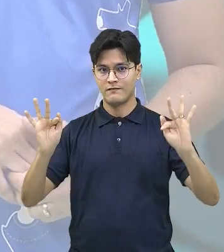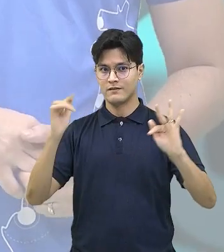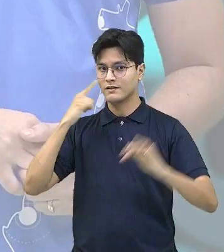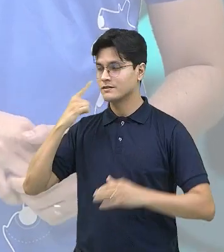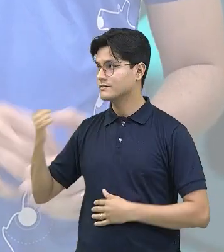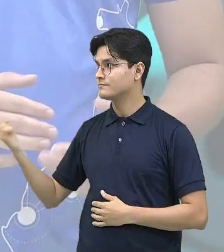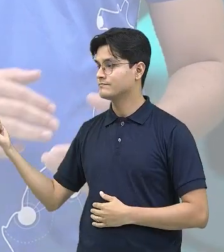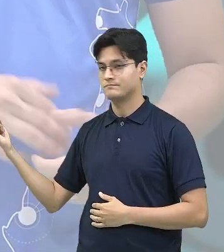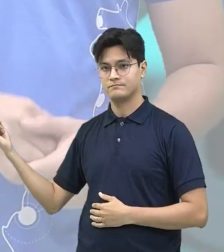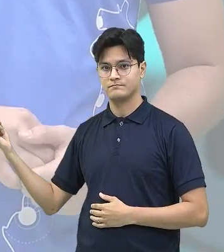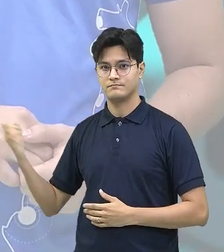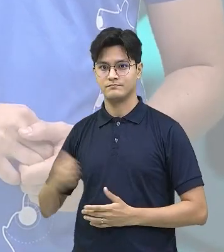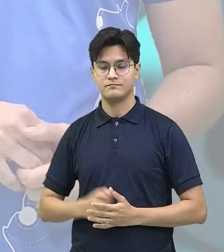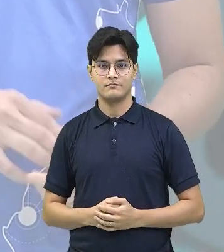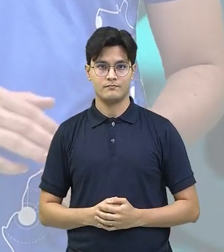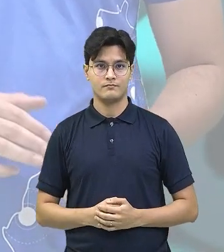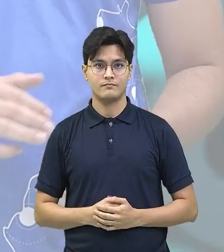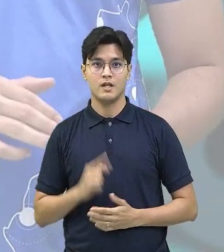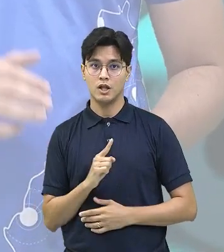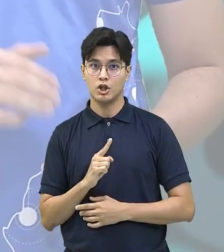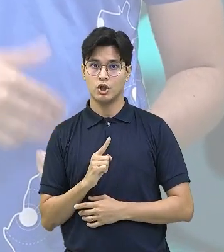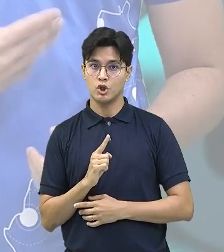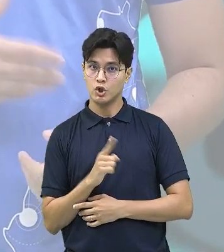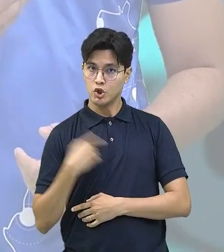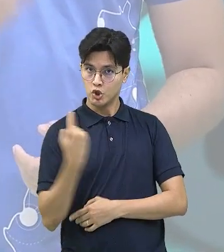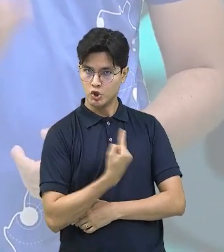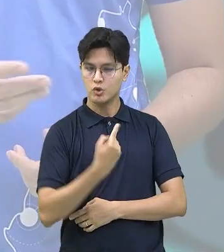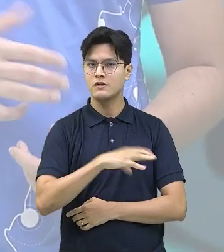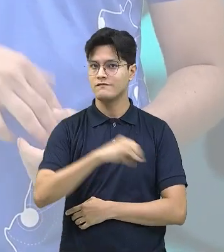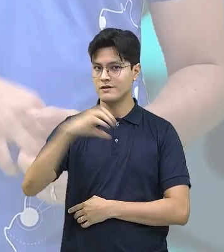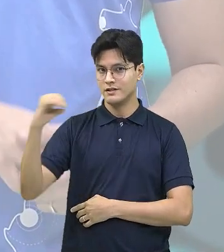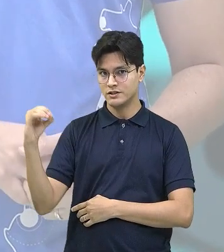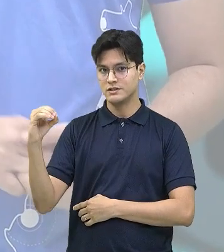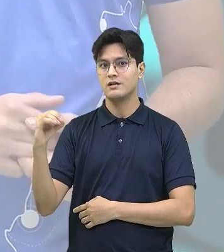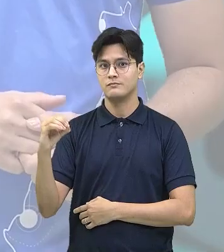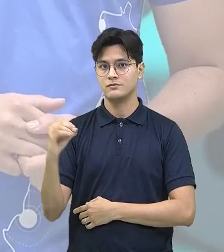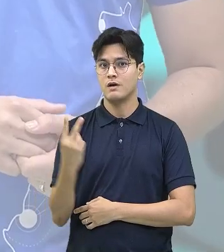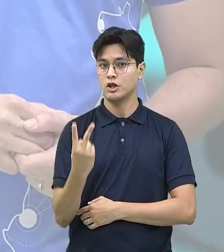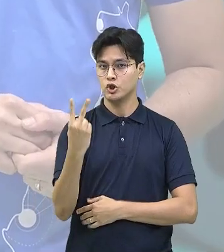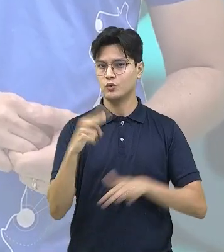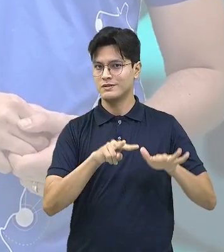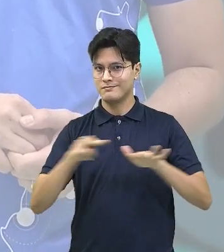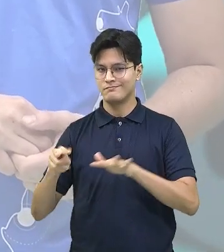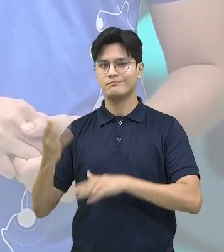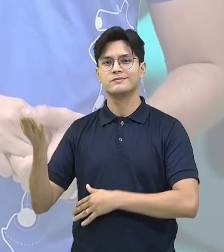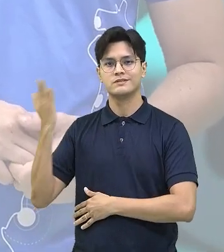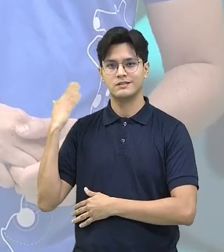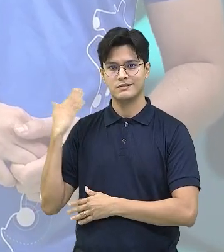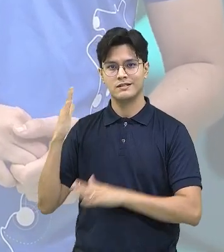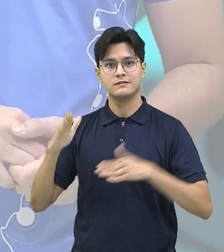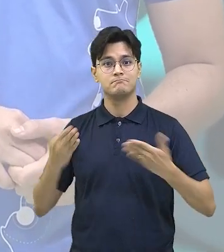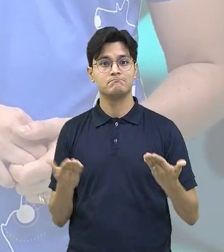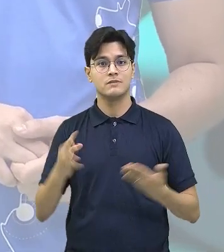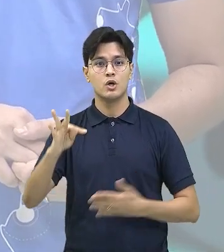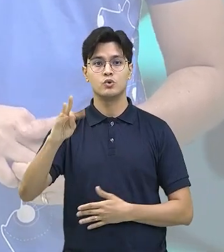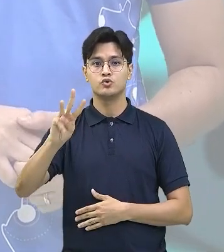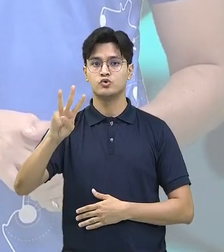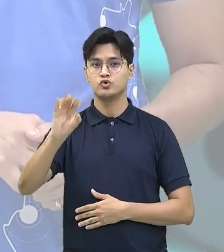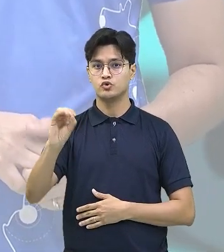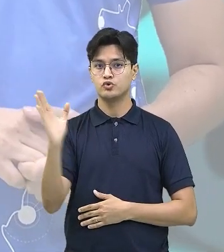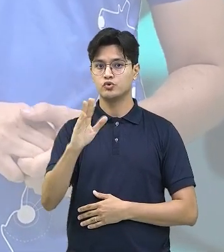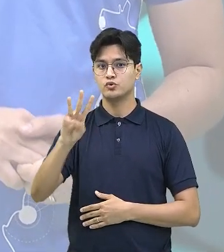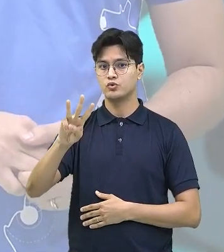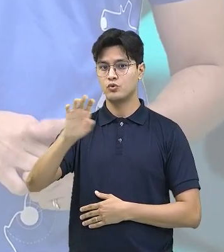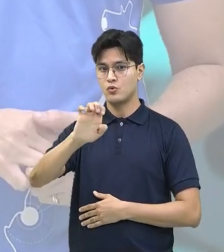atrás. Né? Nós viajamos. Então, veja aqui o 2 weeks ago, que é uma expressão que a gente acabou de ver também. Agora,